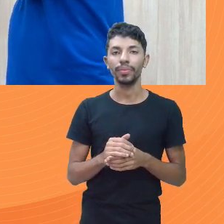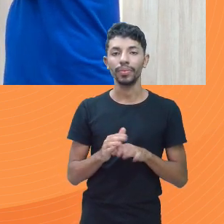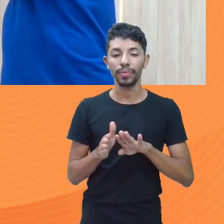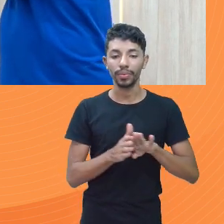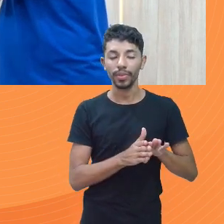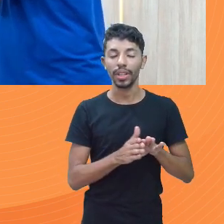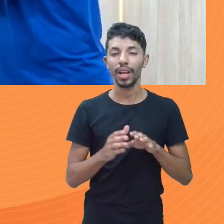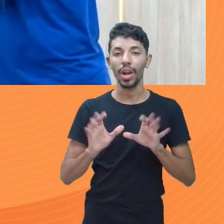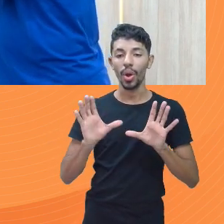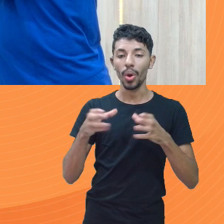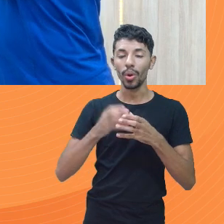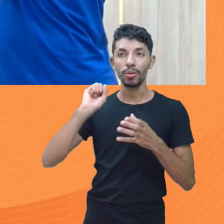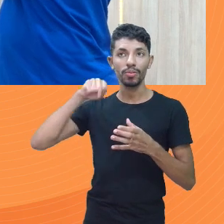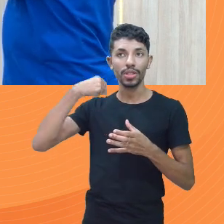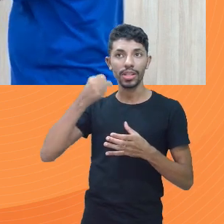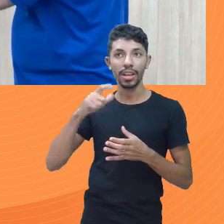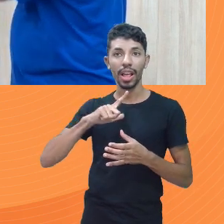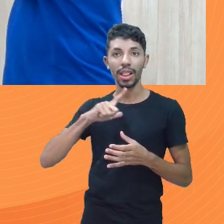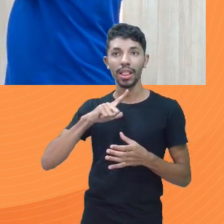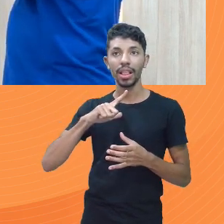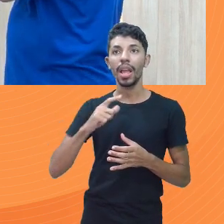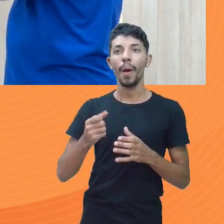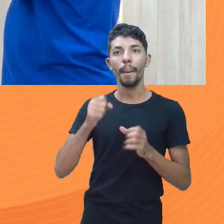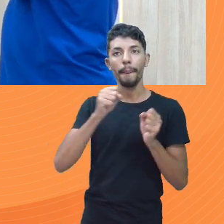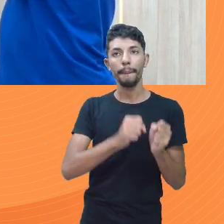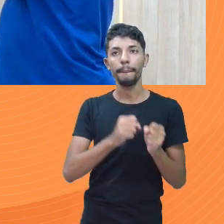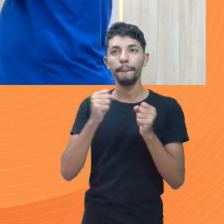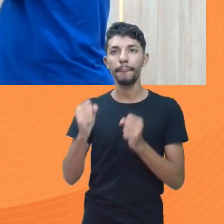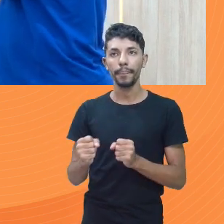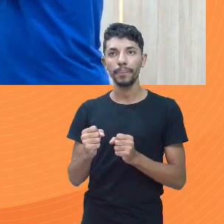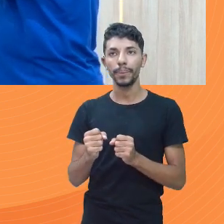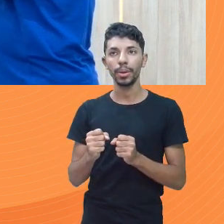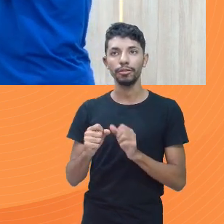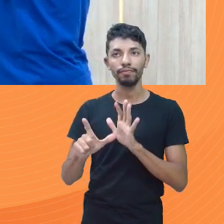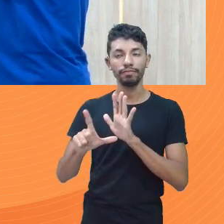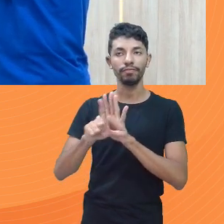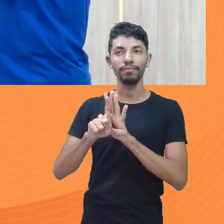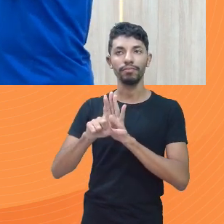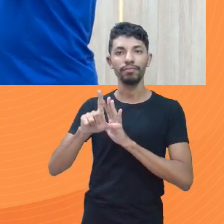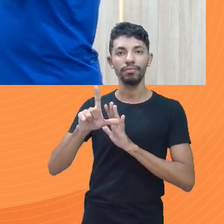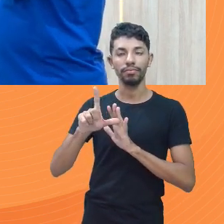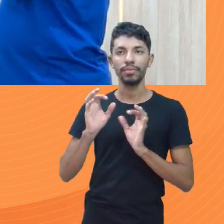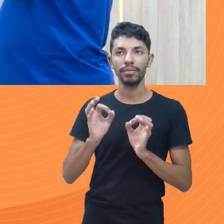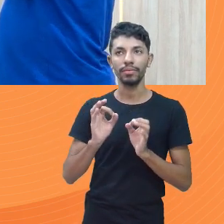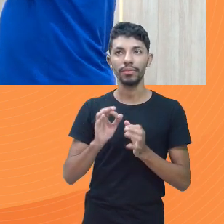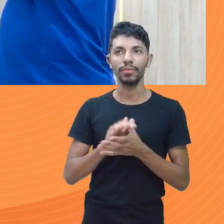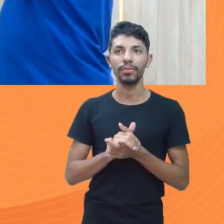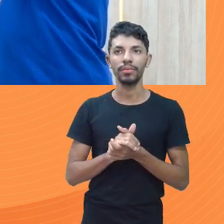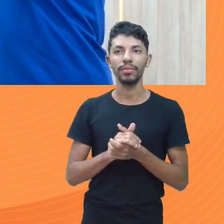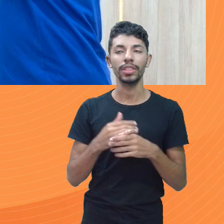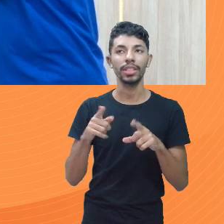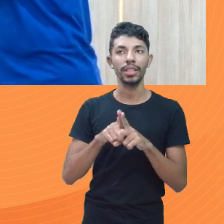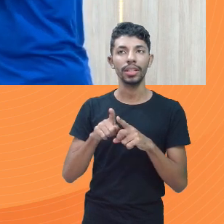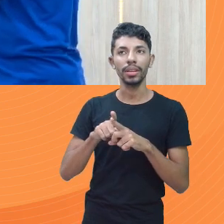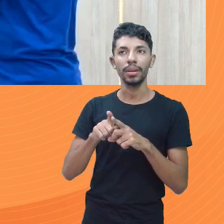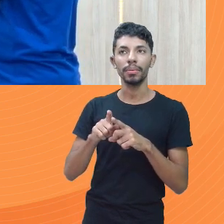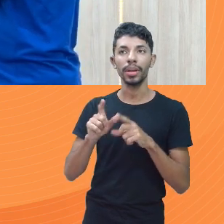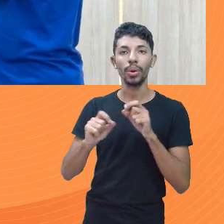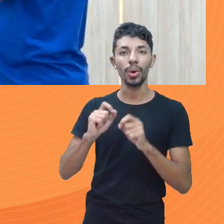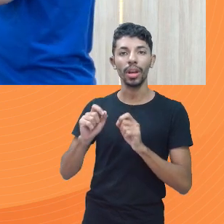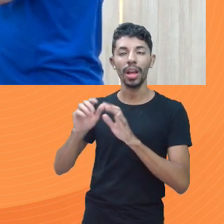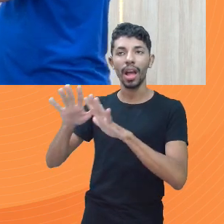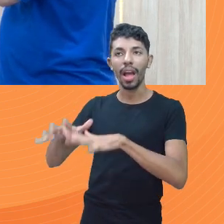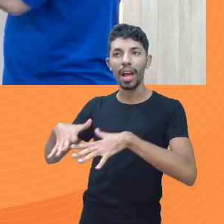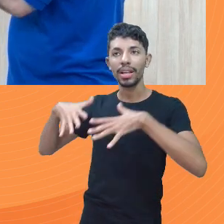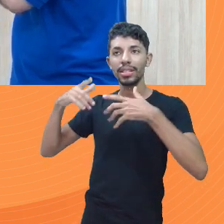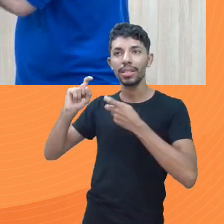poder legislativo e a Cúria, a Assembleia, né, ela auxiliava, na realidade, o